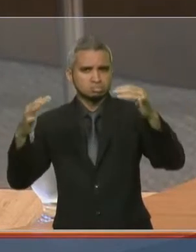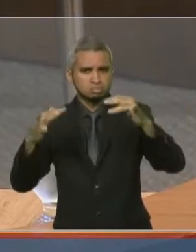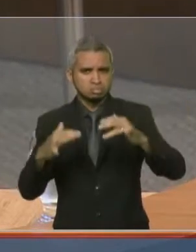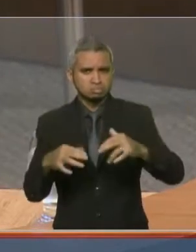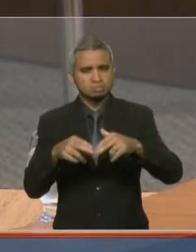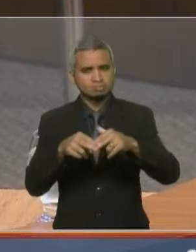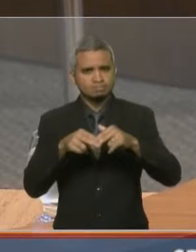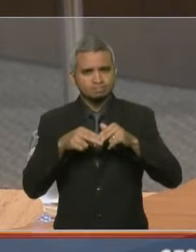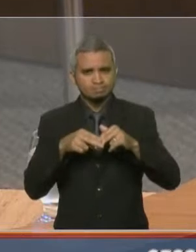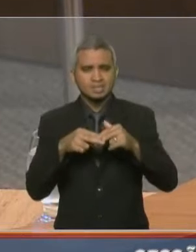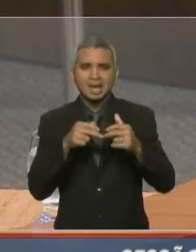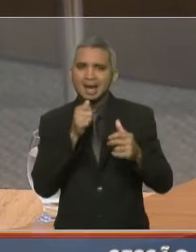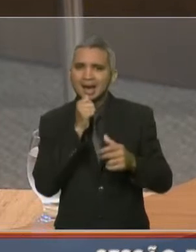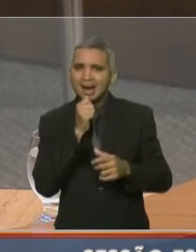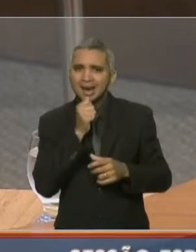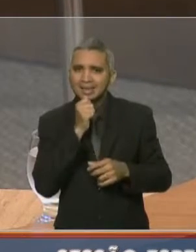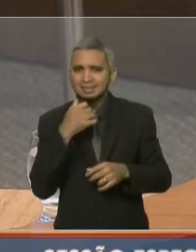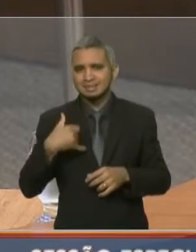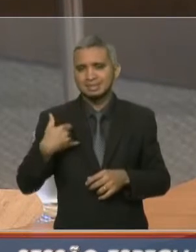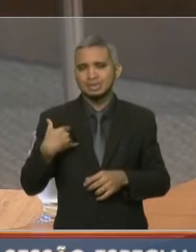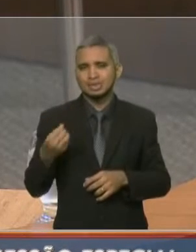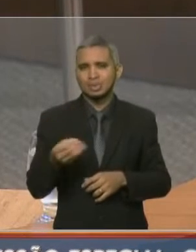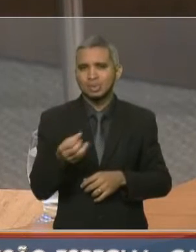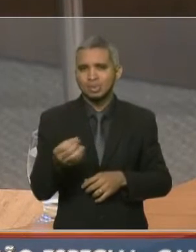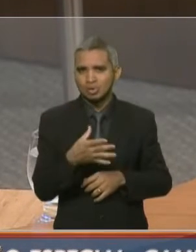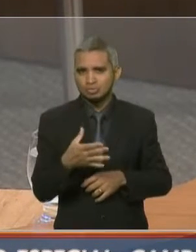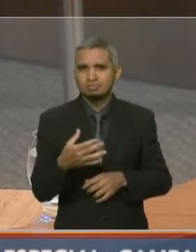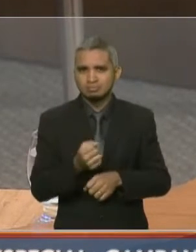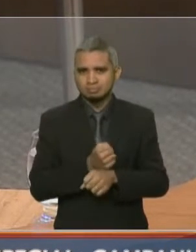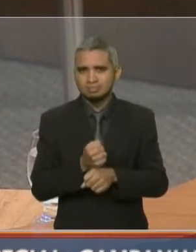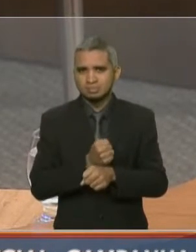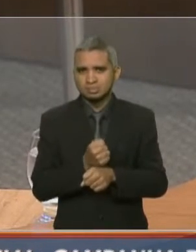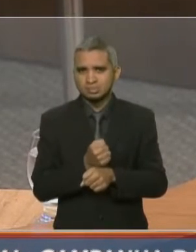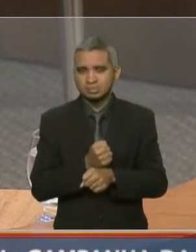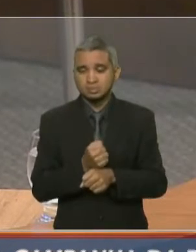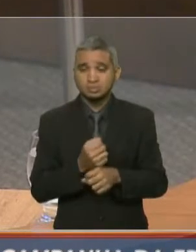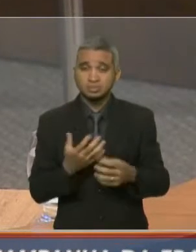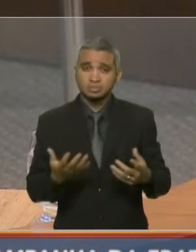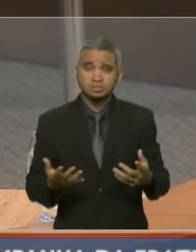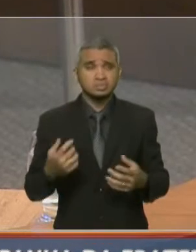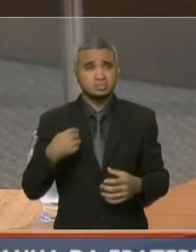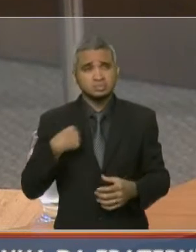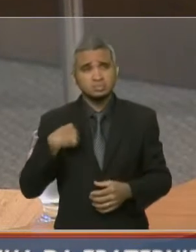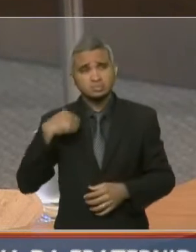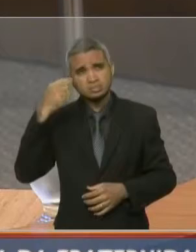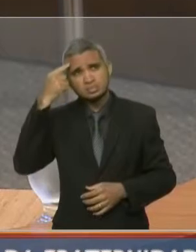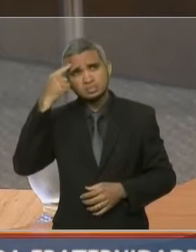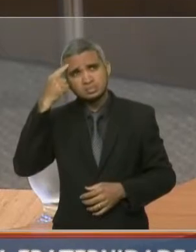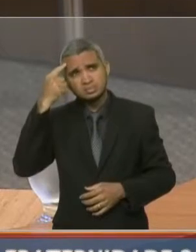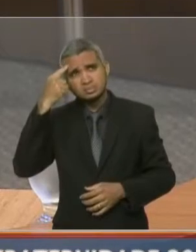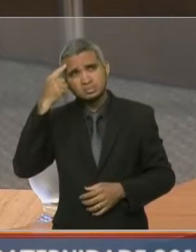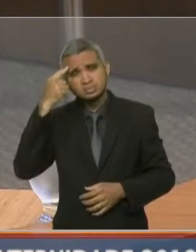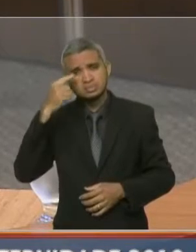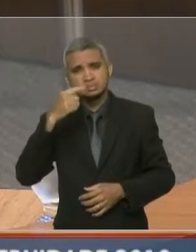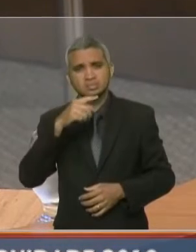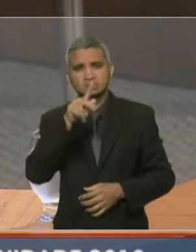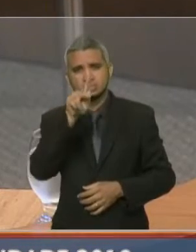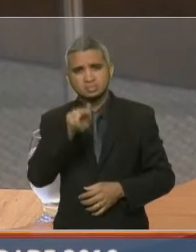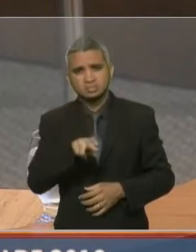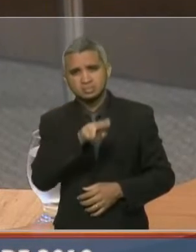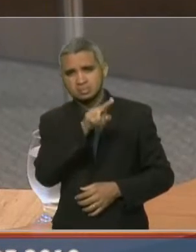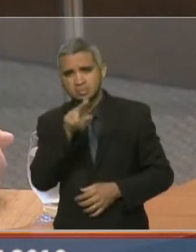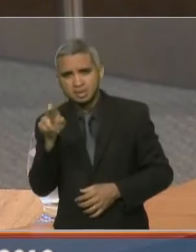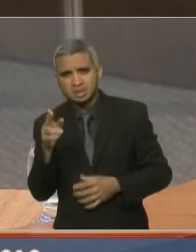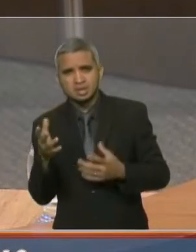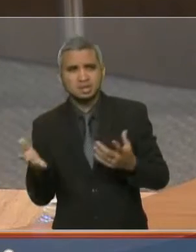do nosso Brasil. E aí eu me perguntava, deputado Zé Inácio, padre Luiz Carlos, Francisco Gonçalves, por